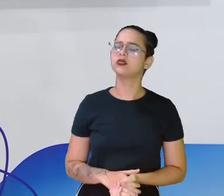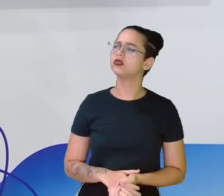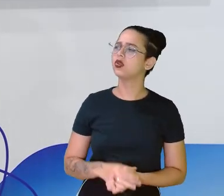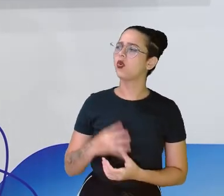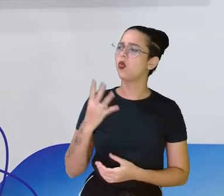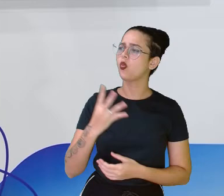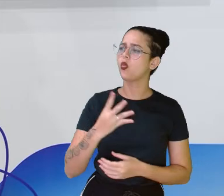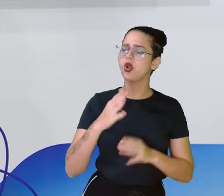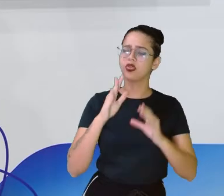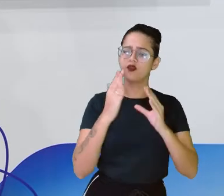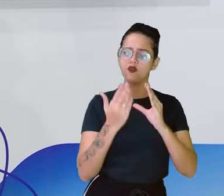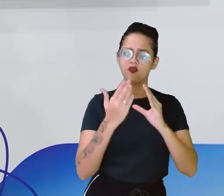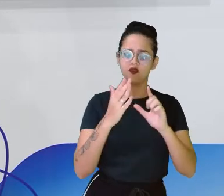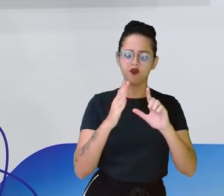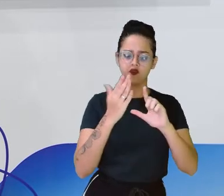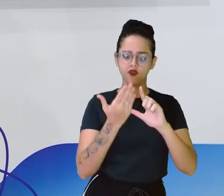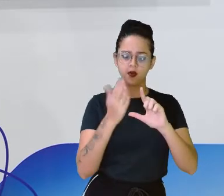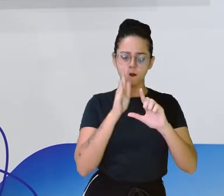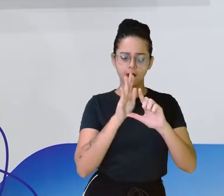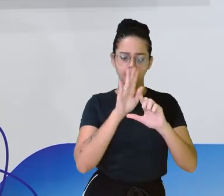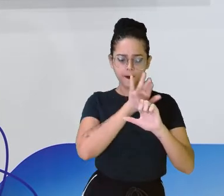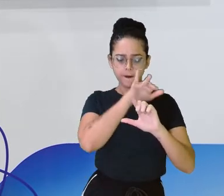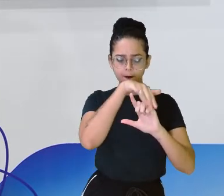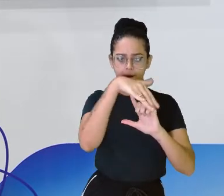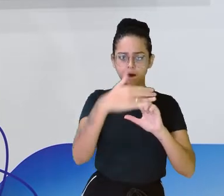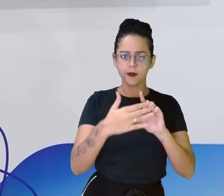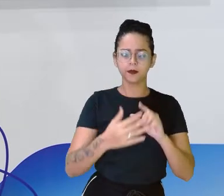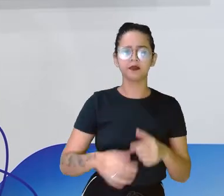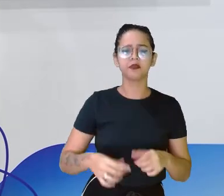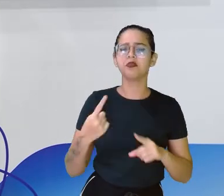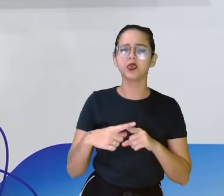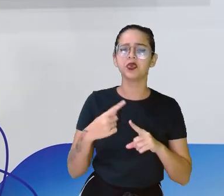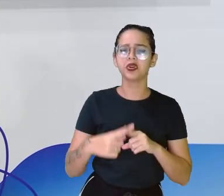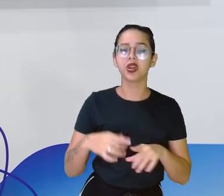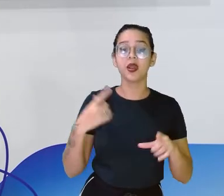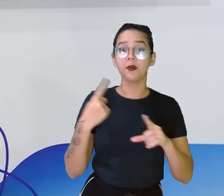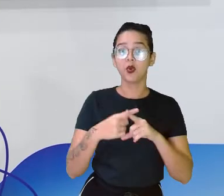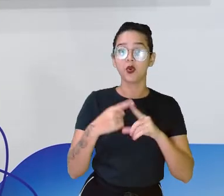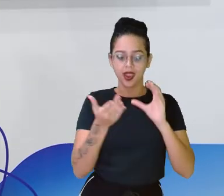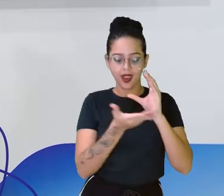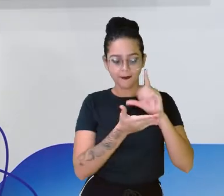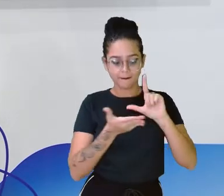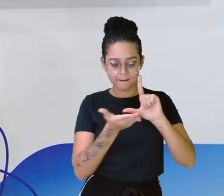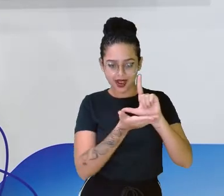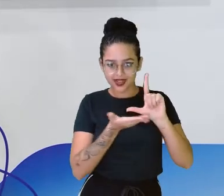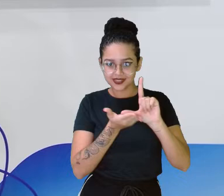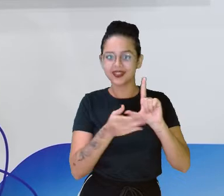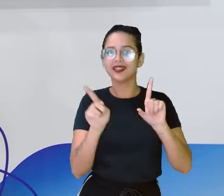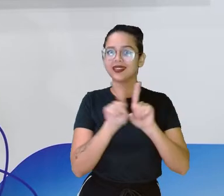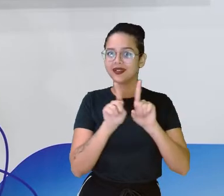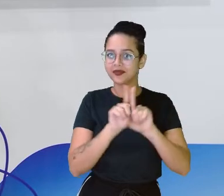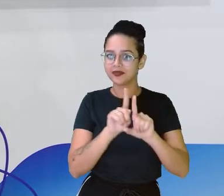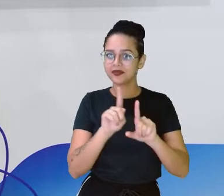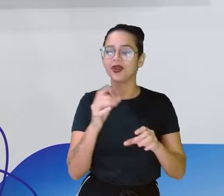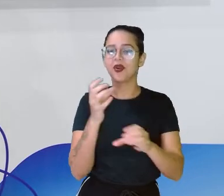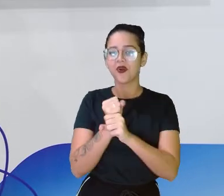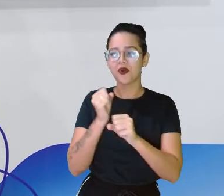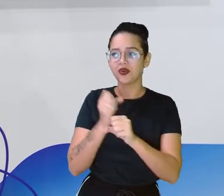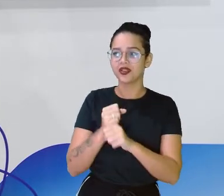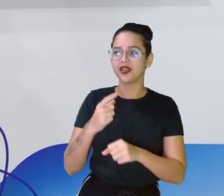por que 4 faces? Porque a base conta como face também, ó. Aqui eu tenho um exemplo